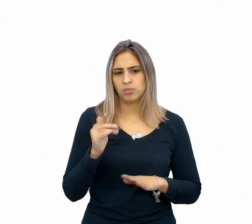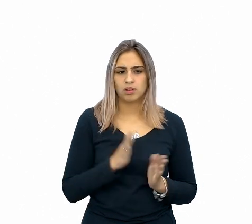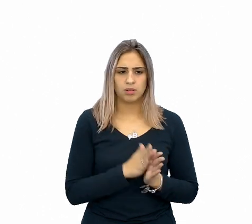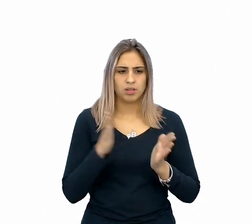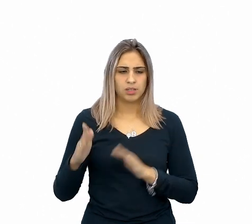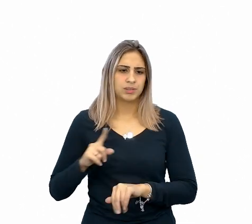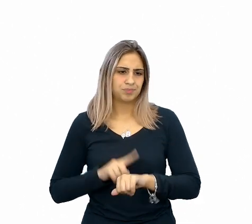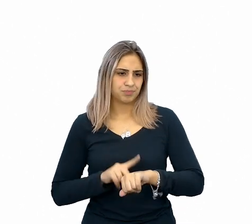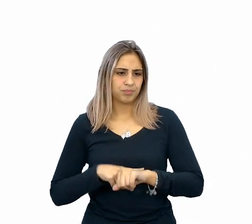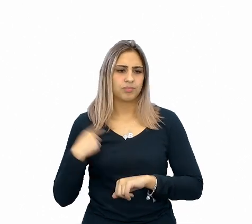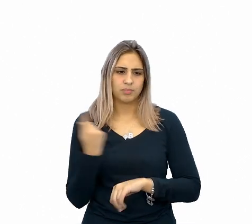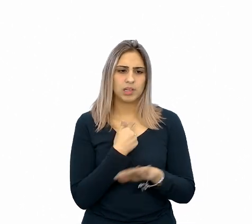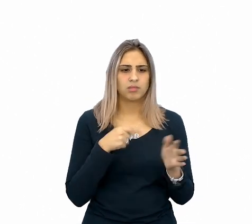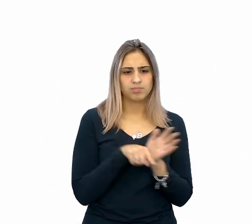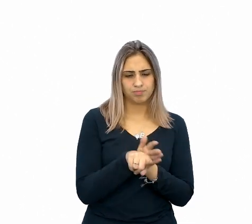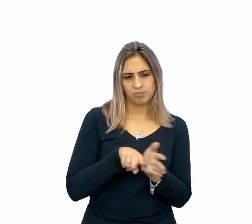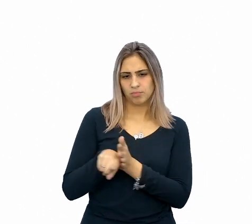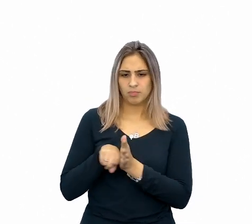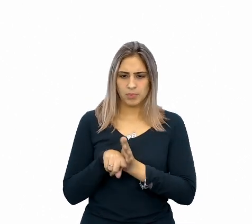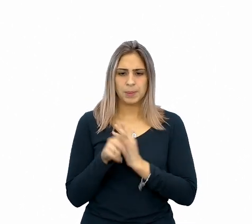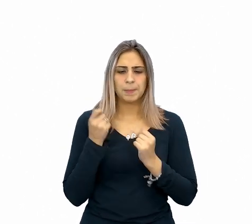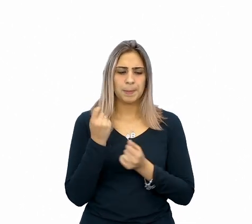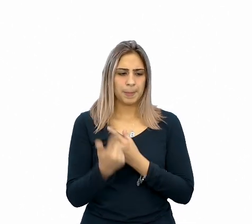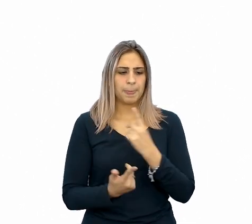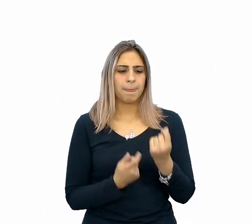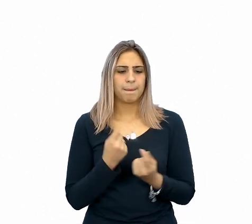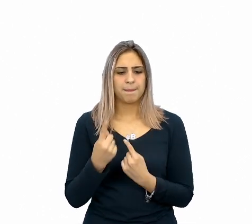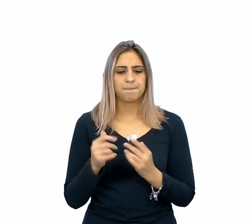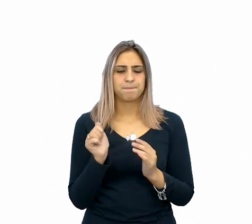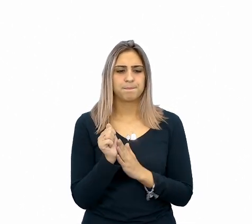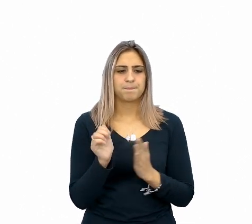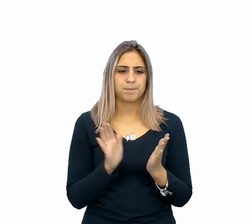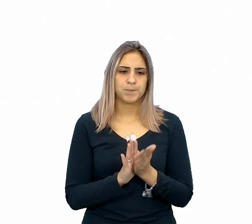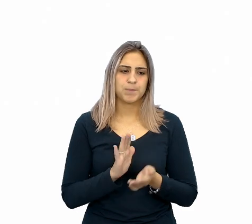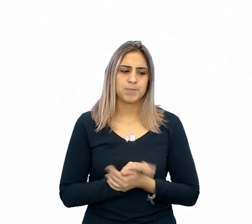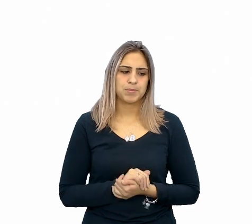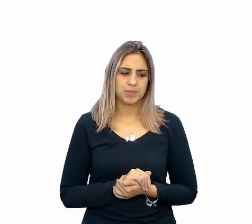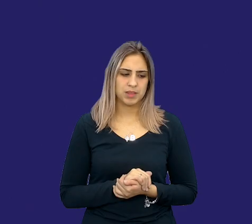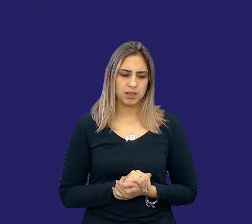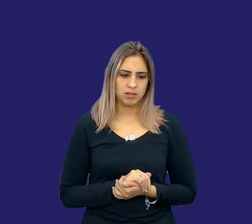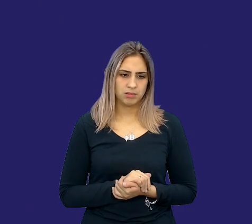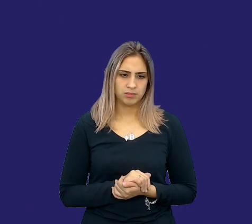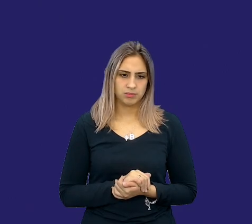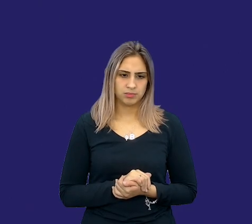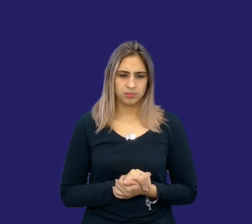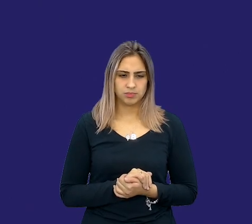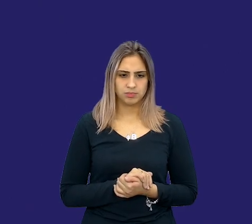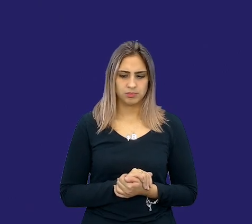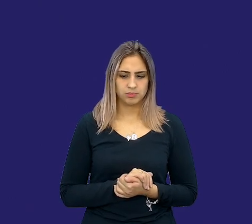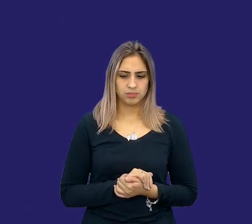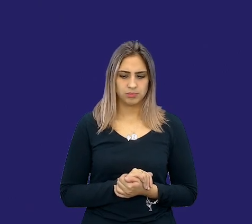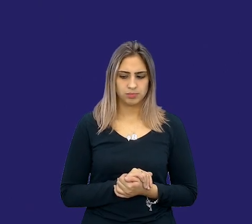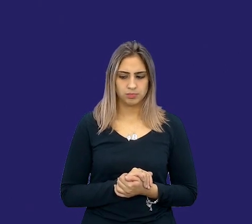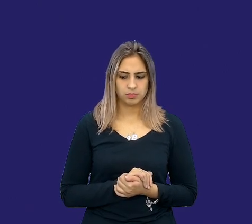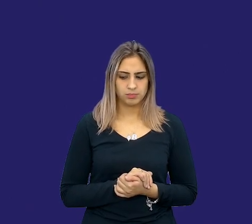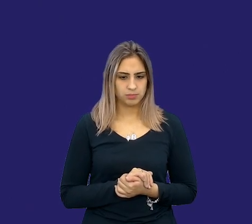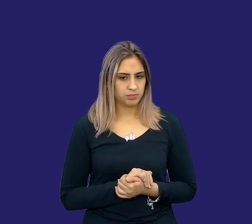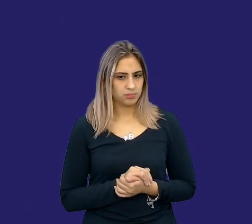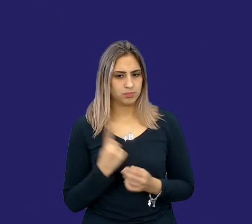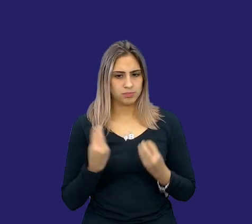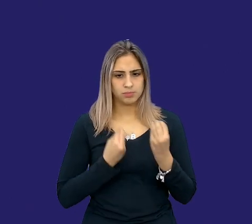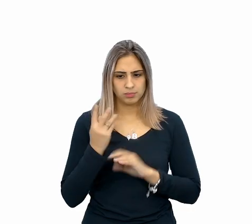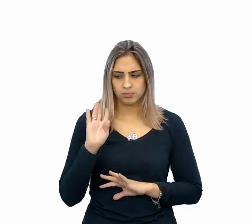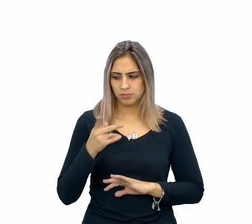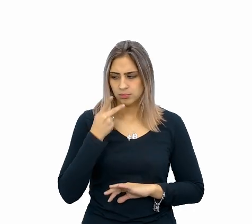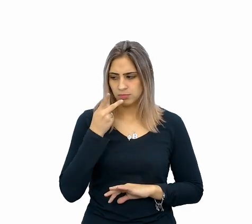próximo momento, em que nós analisaremos algumas atividades. Pois bem, então, como nós